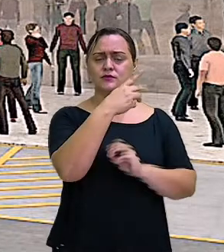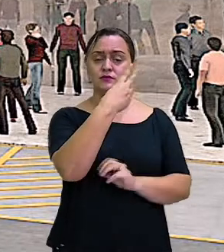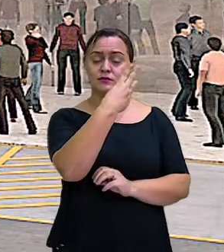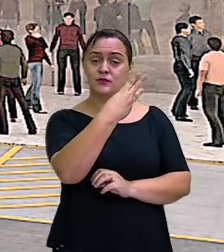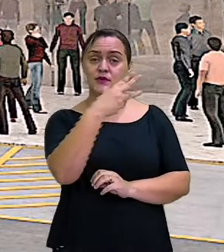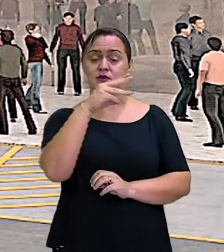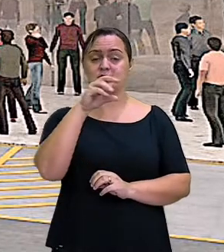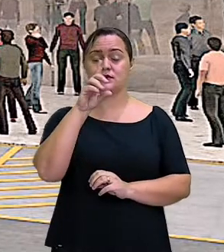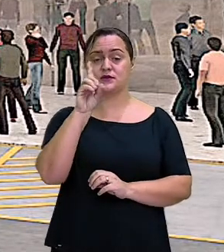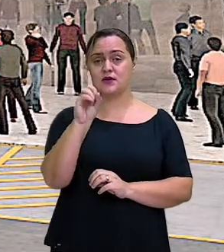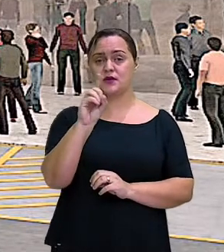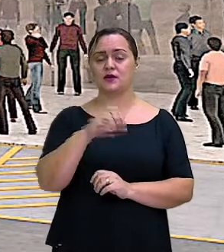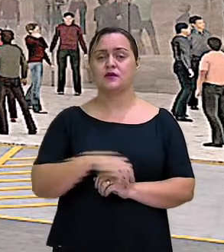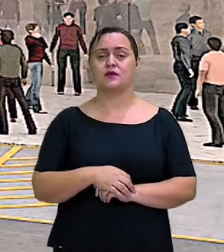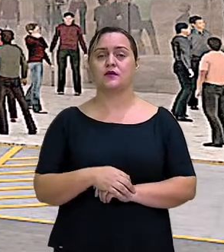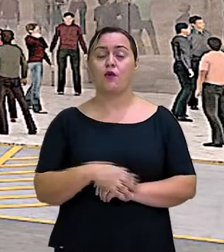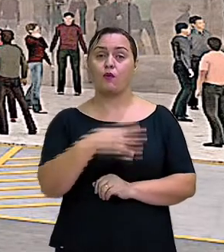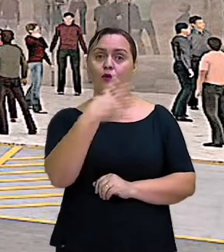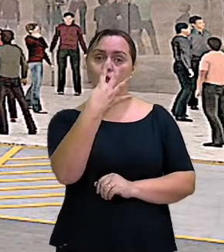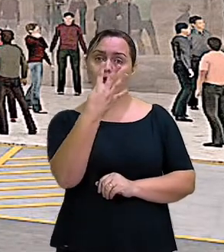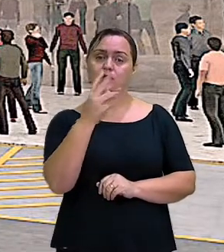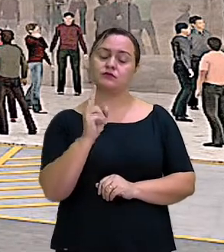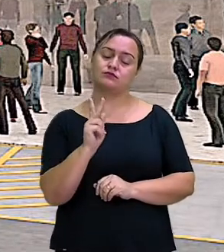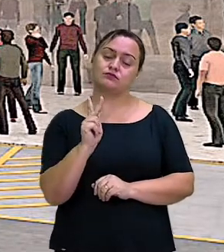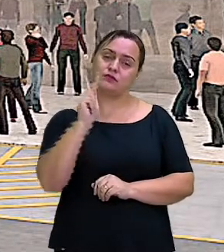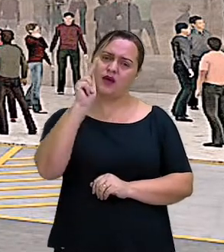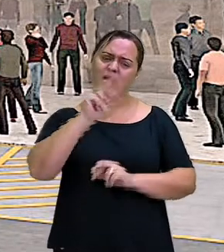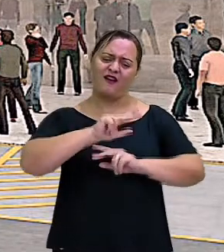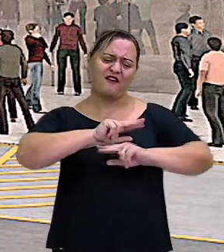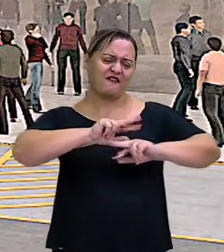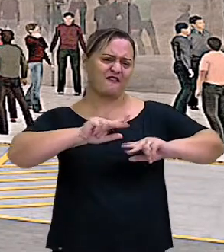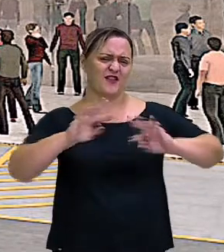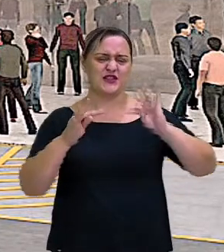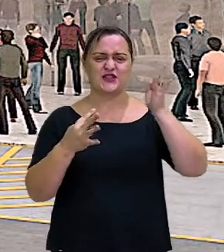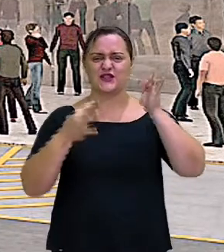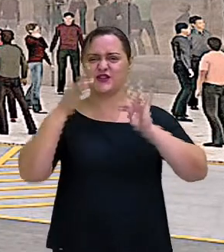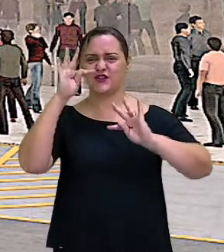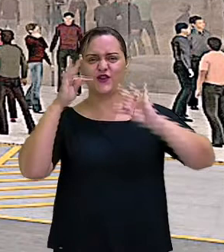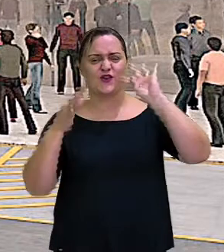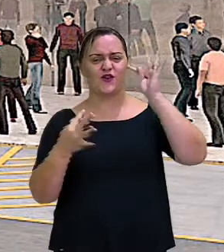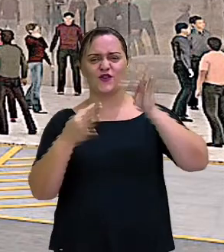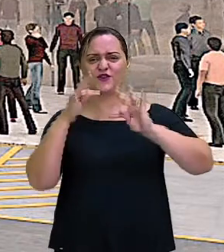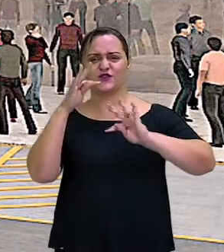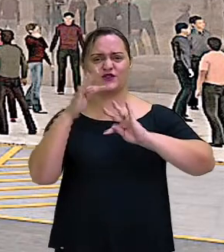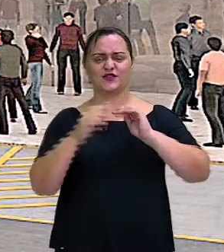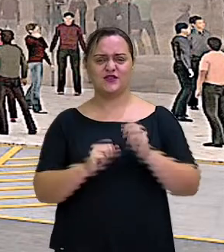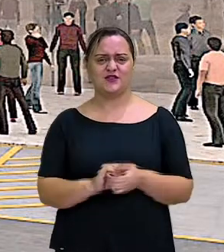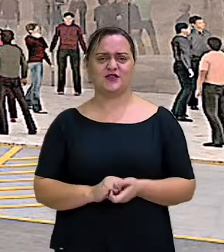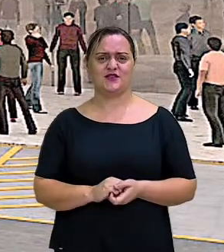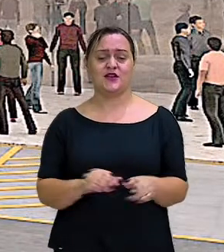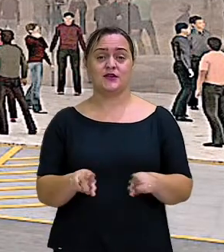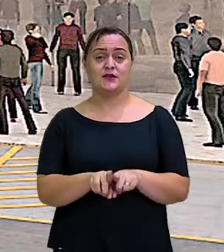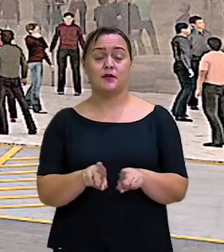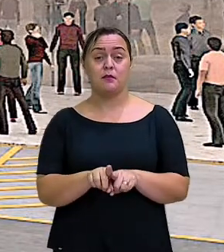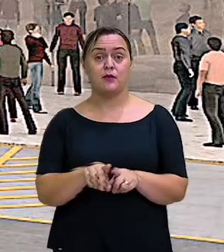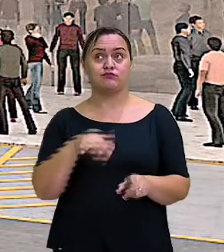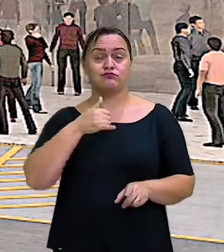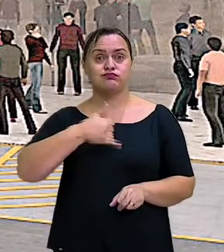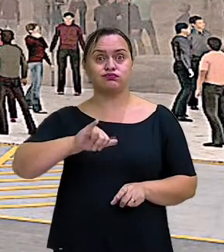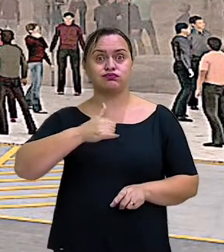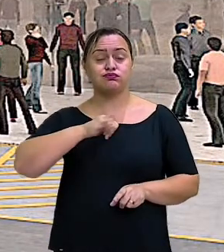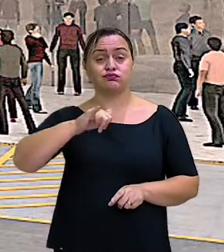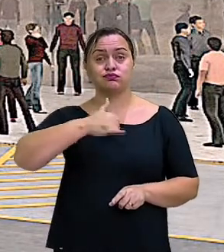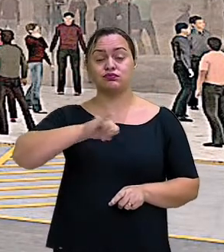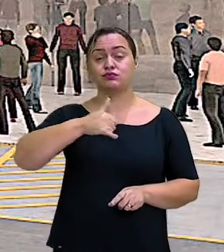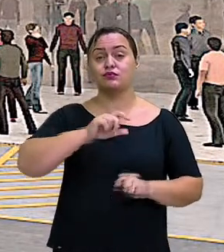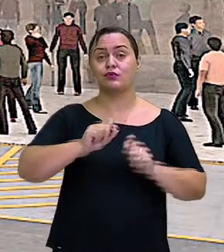Dolby. Temos, além disso, o que mais? Conta com um sistema de energia solar própria, o